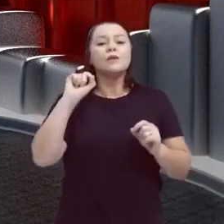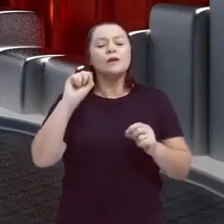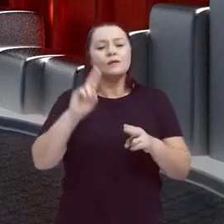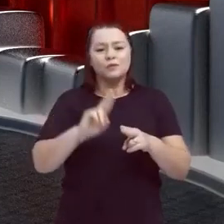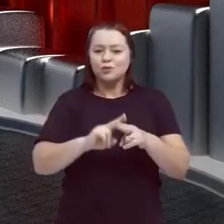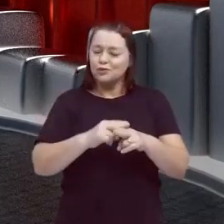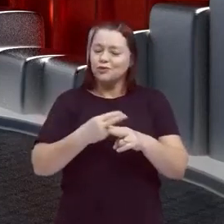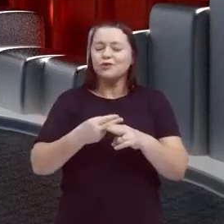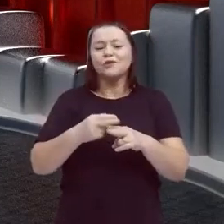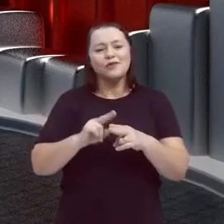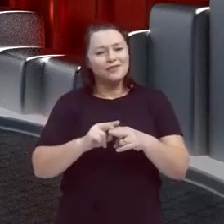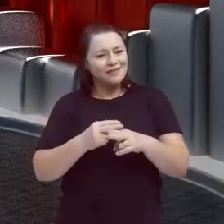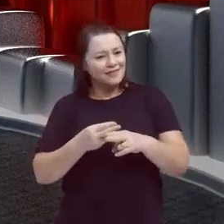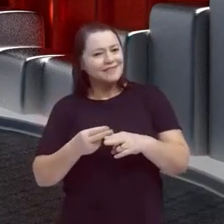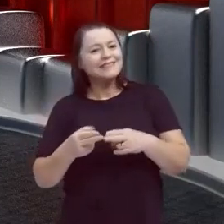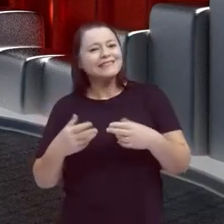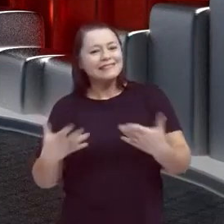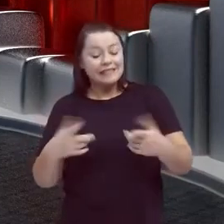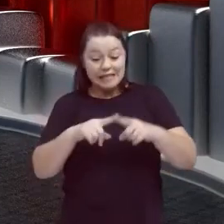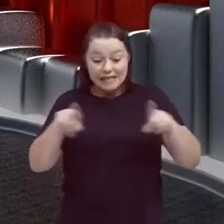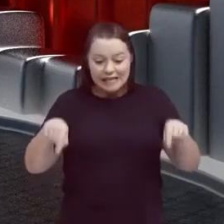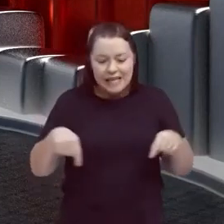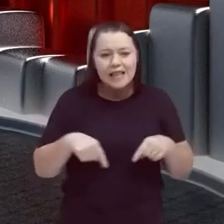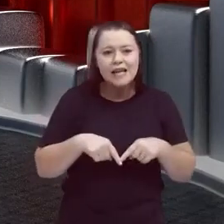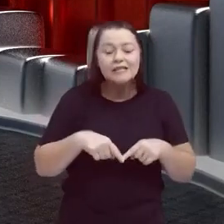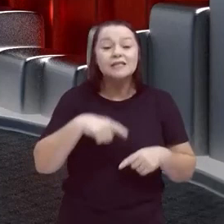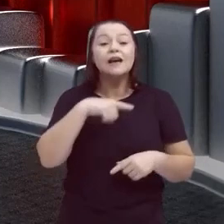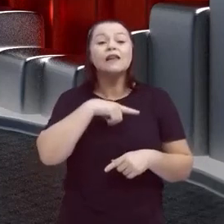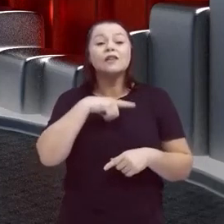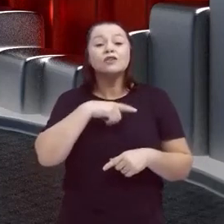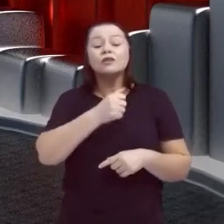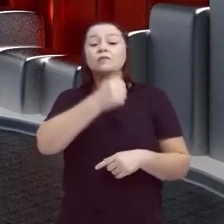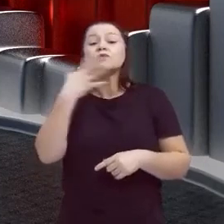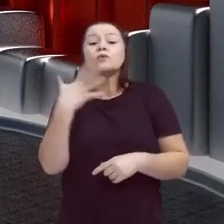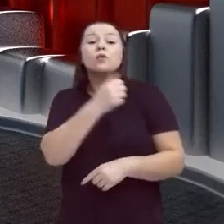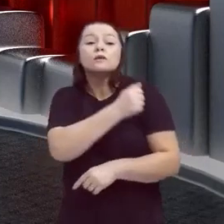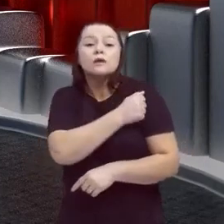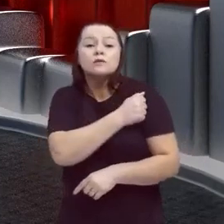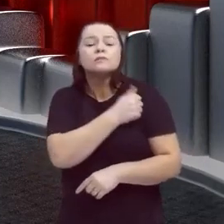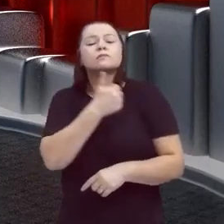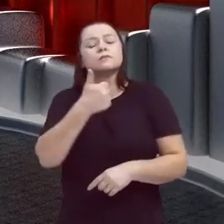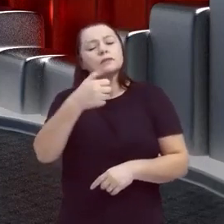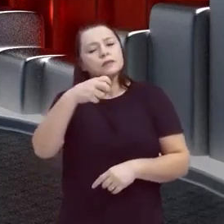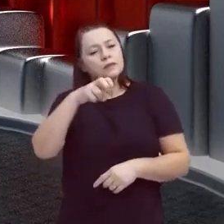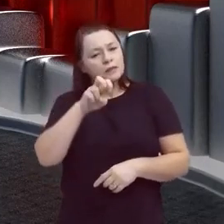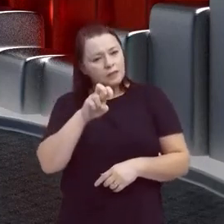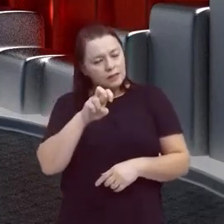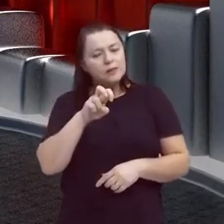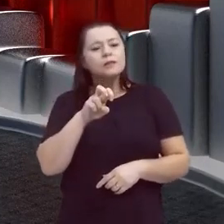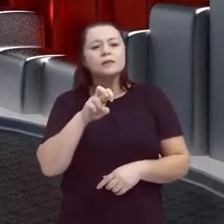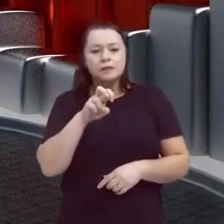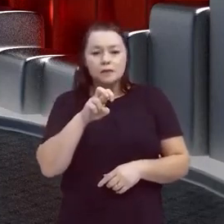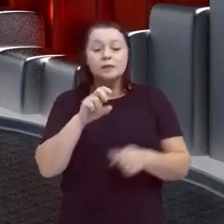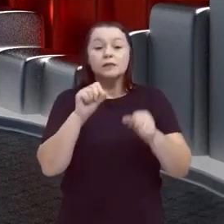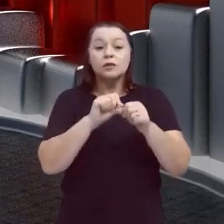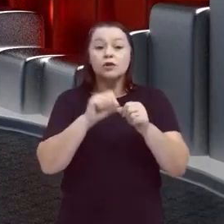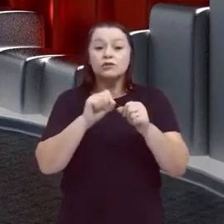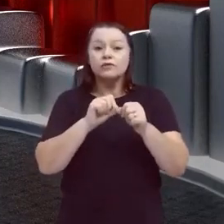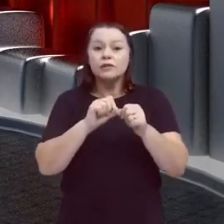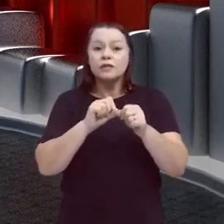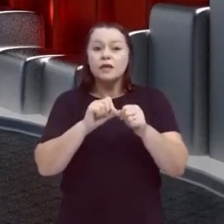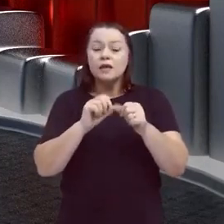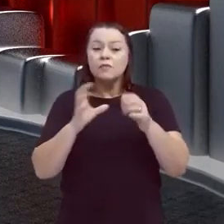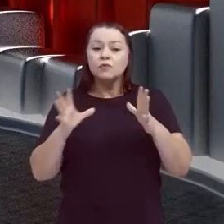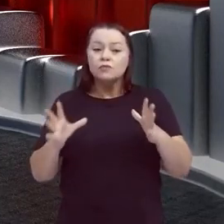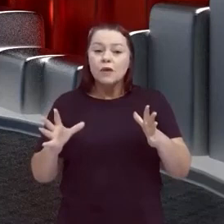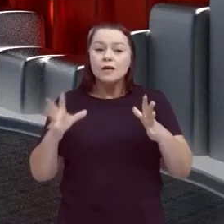foi o preferido. E que na sala dela nós temos o quê? 15 alunos, ou seja, fazendo essa soma aí do total de crianças